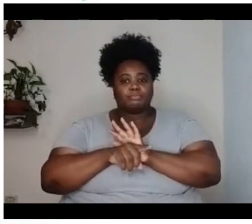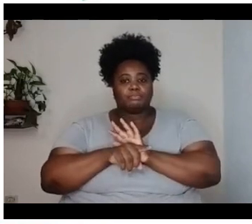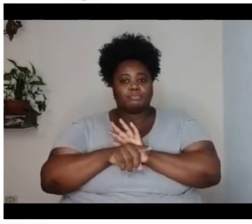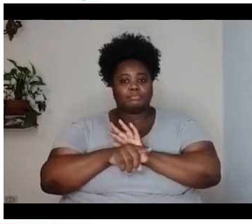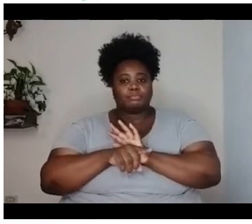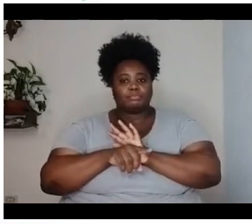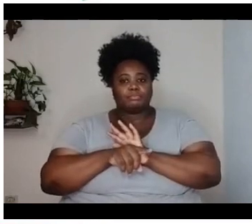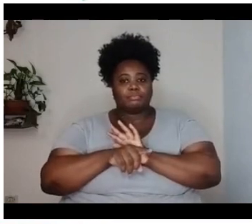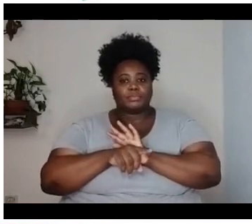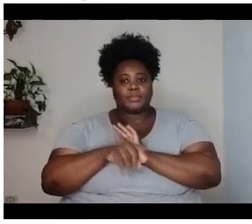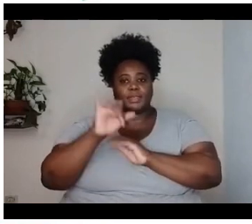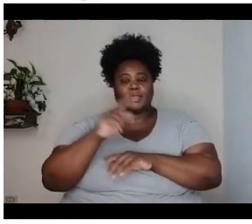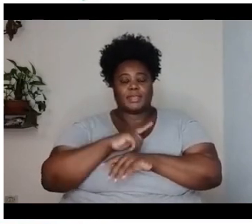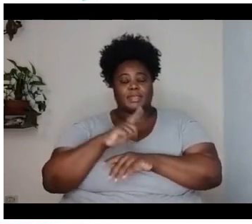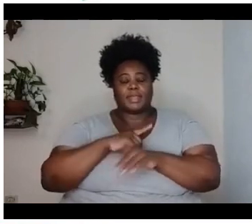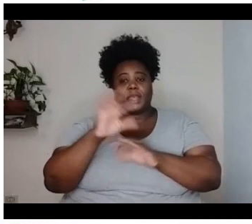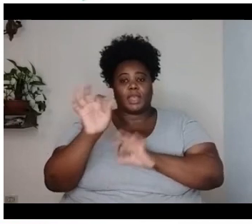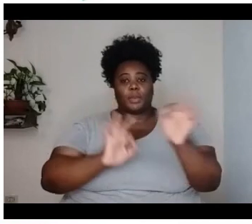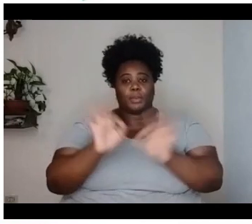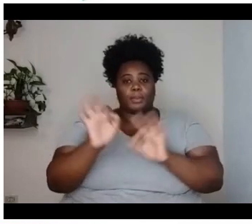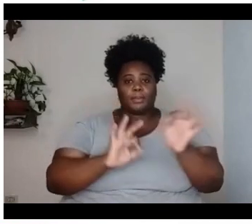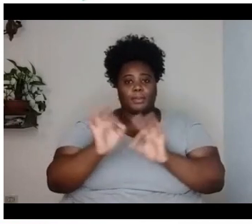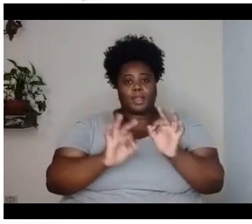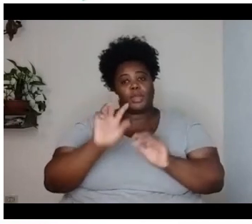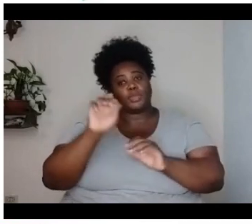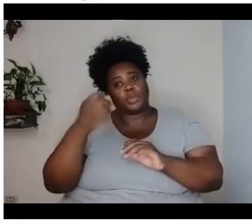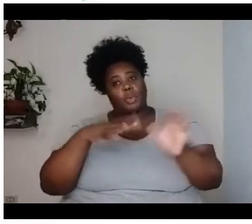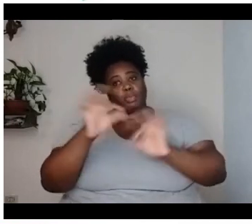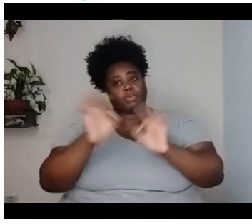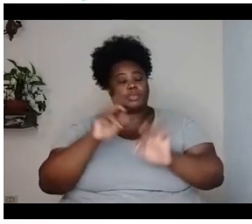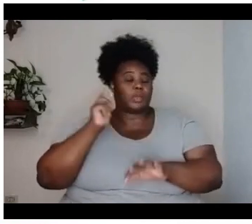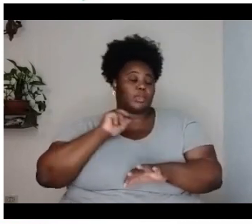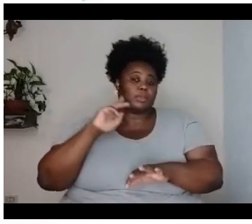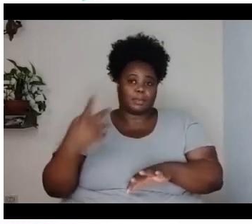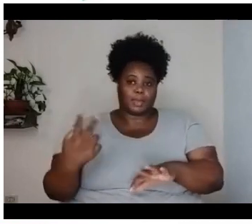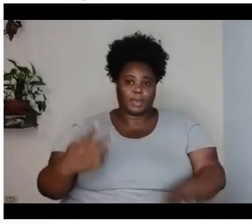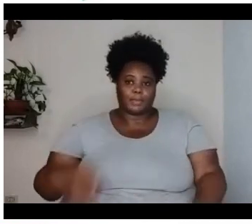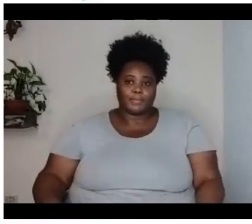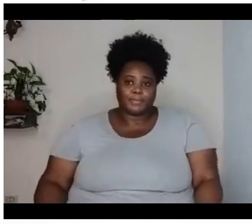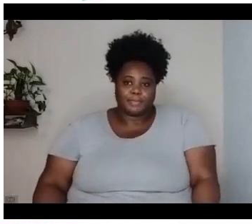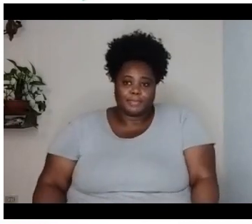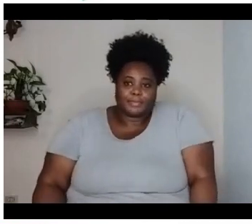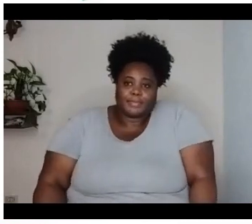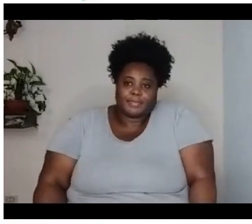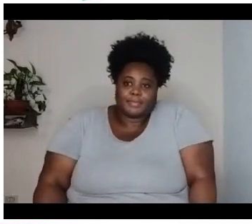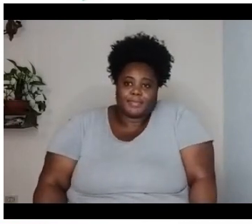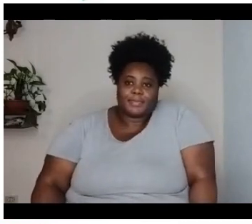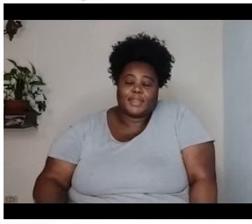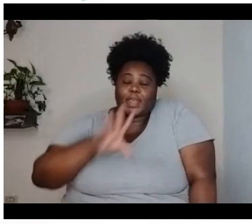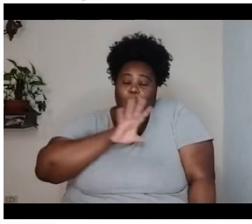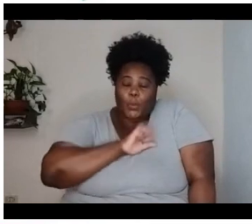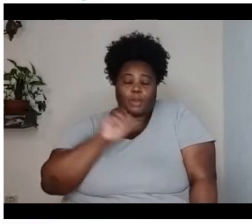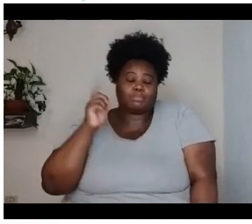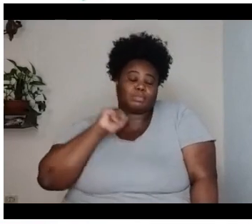que é se você tem planos, Berna, ou projetos para BH. Eu amo essa cidade. Eu